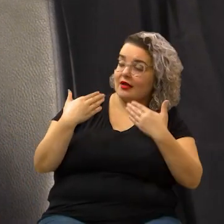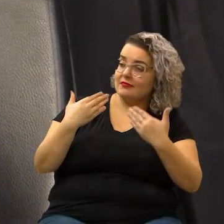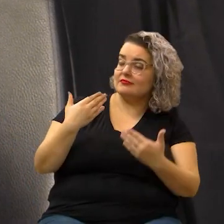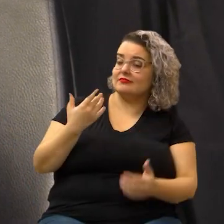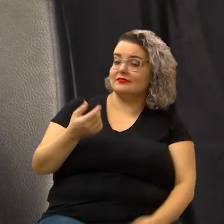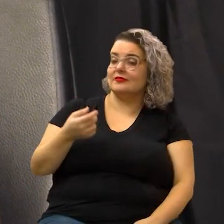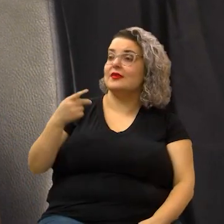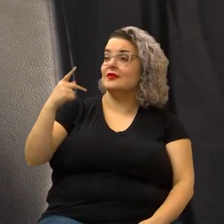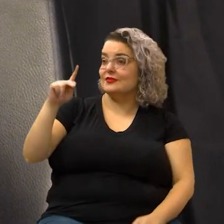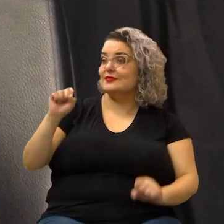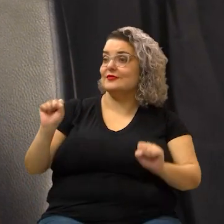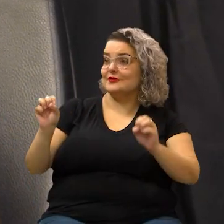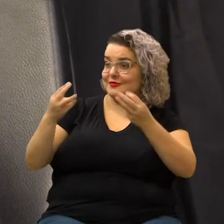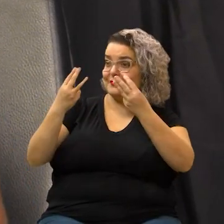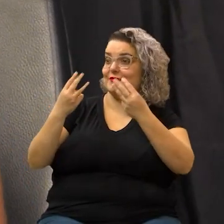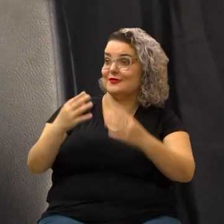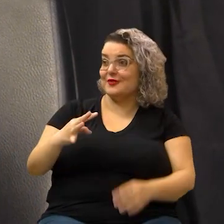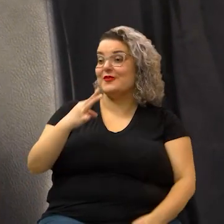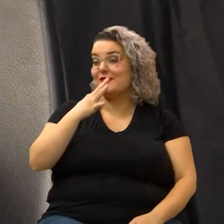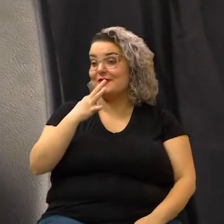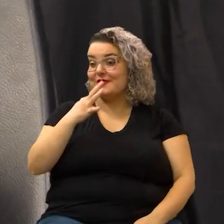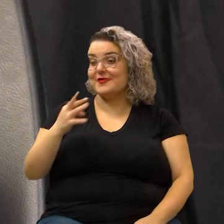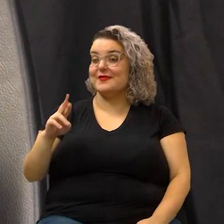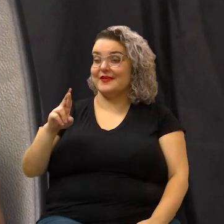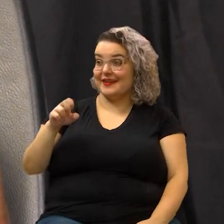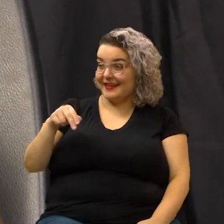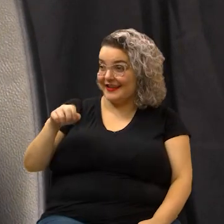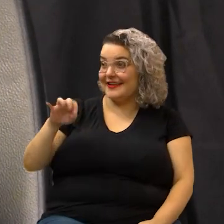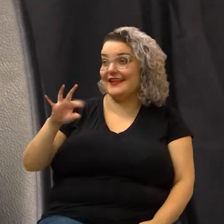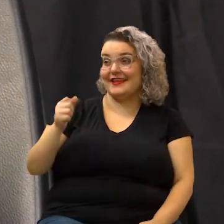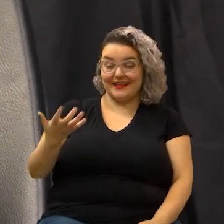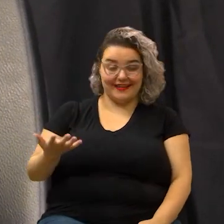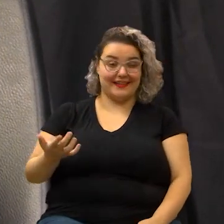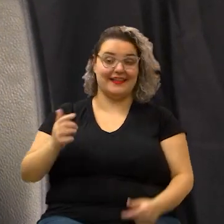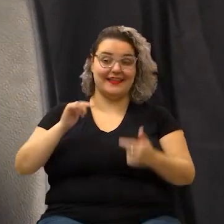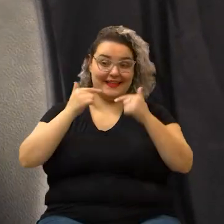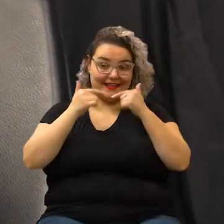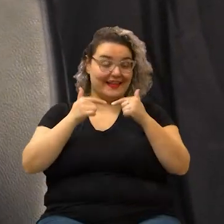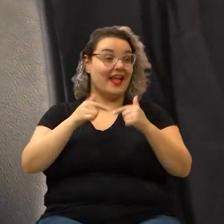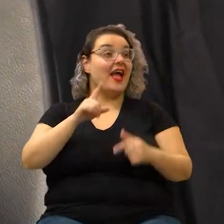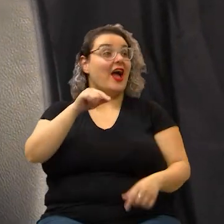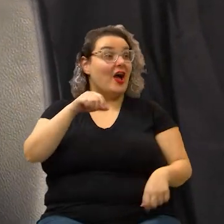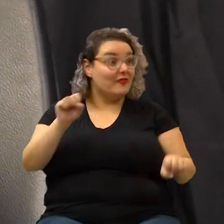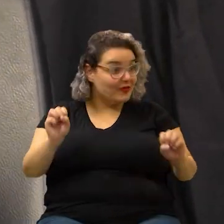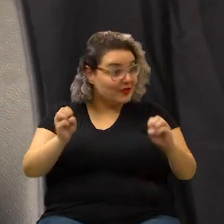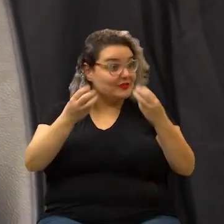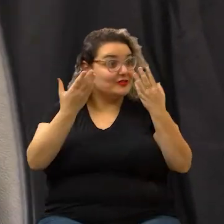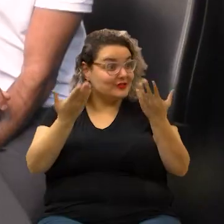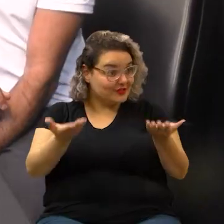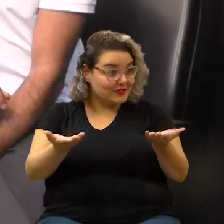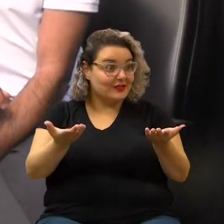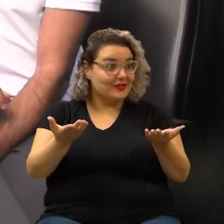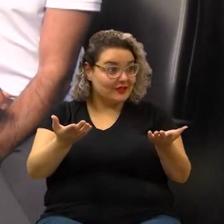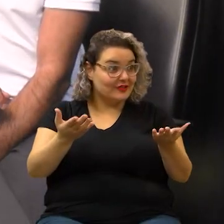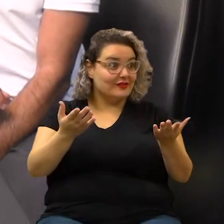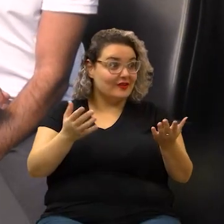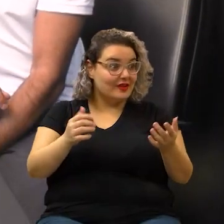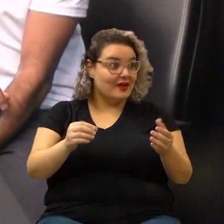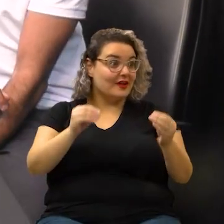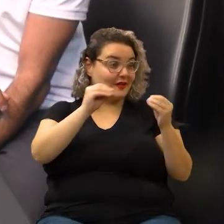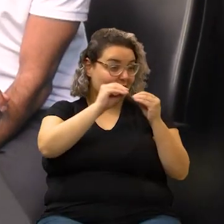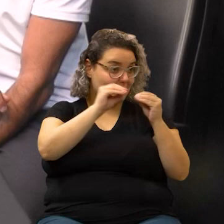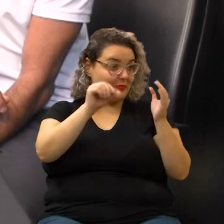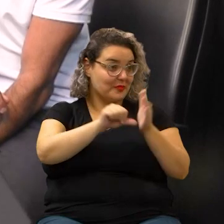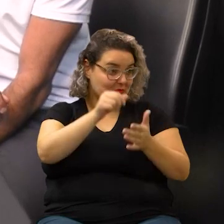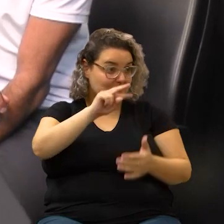assim, olha... Foi no seu showmício. Foi no seu showmício que eu fiquei com a Renata. Foi no showmício que então ficou